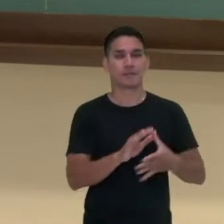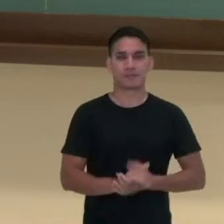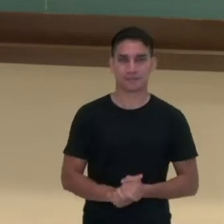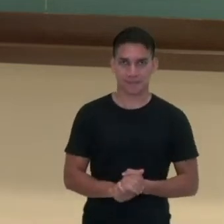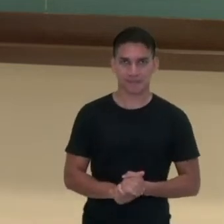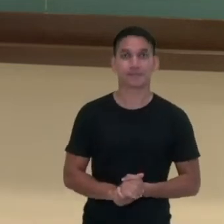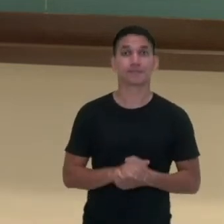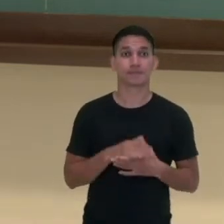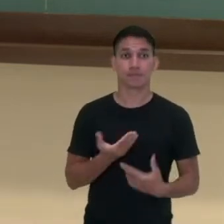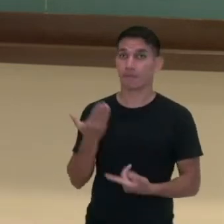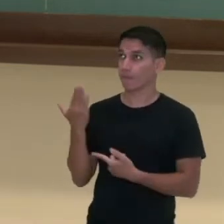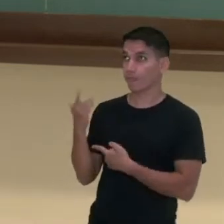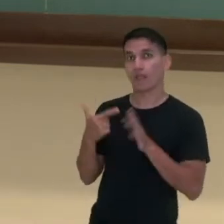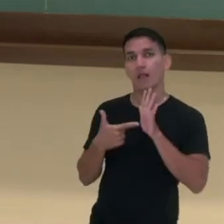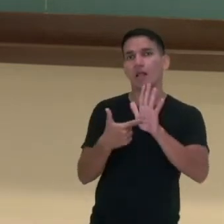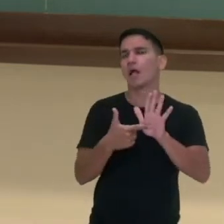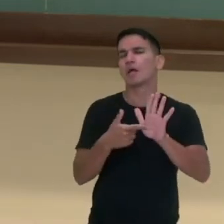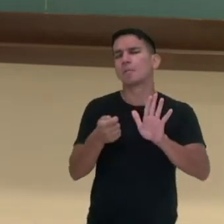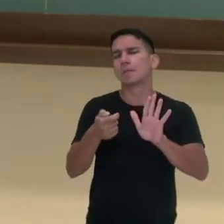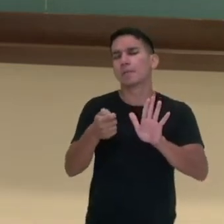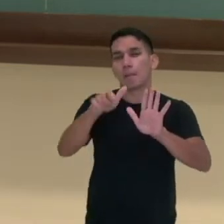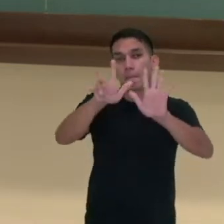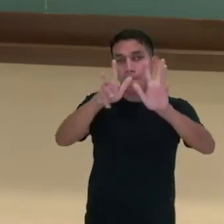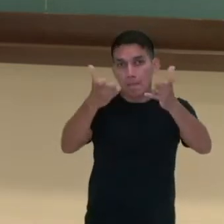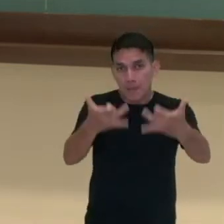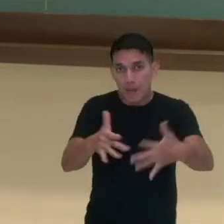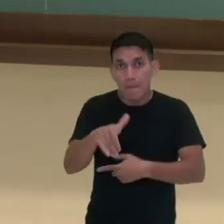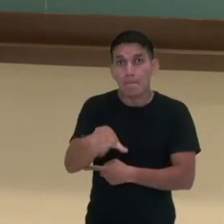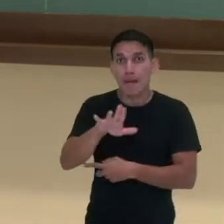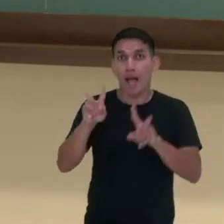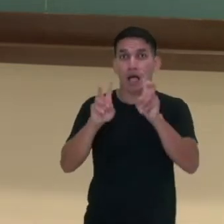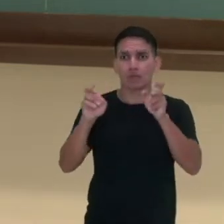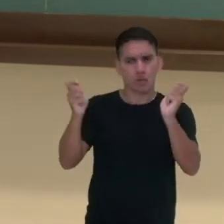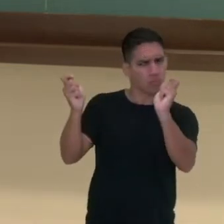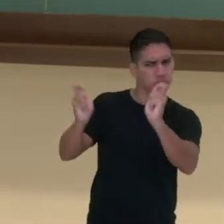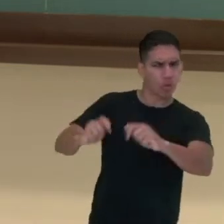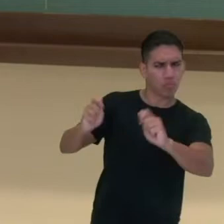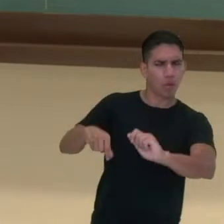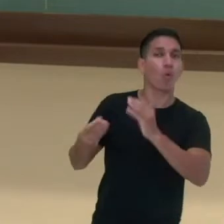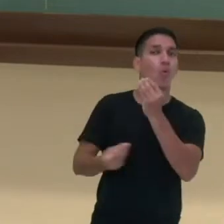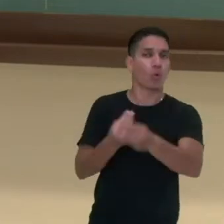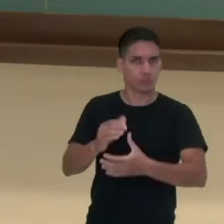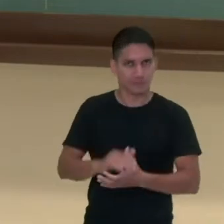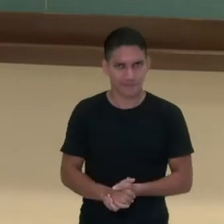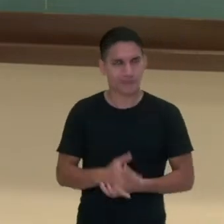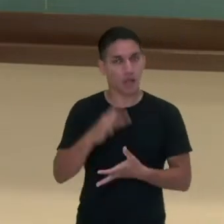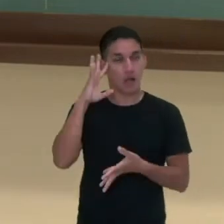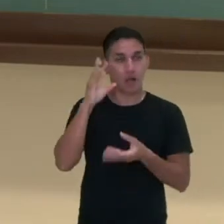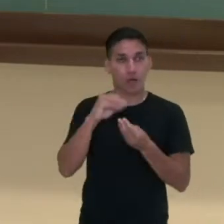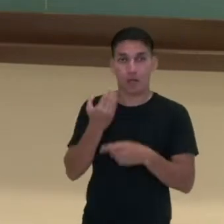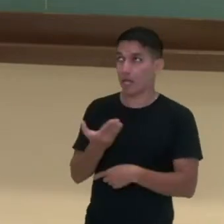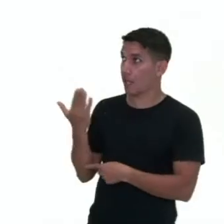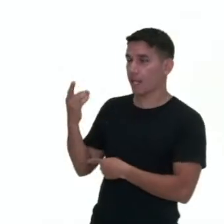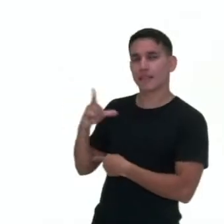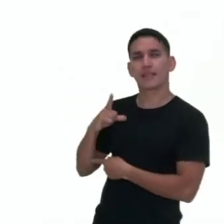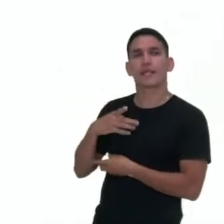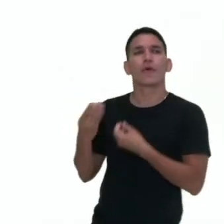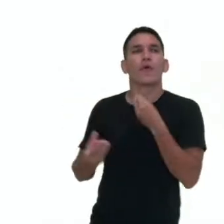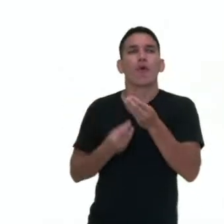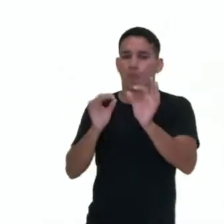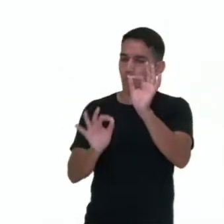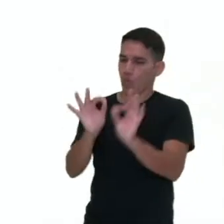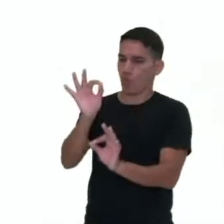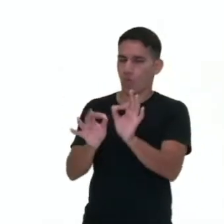Aqui, pessoal, nessa parte eu vou falar um pouquinho mais sobre a condição de existência. Então, olha só, observe como é feita